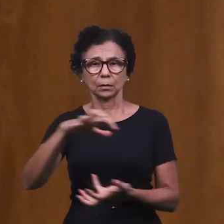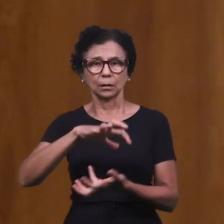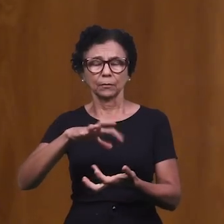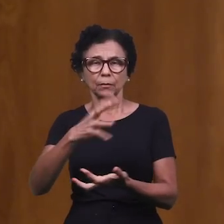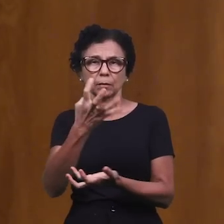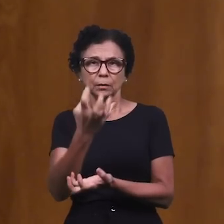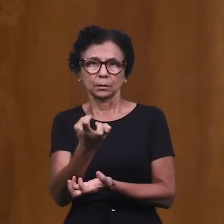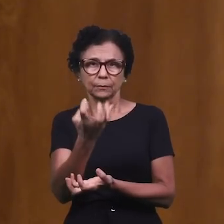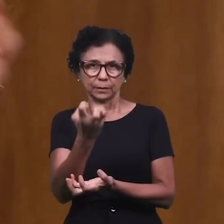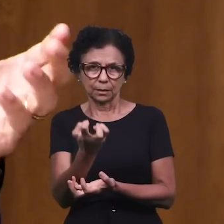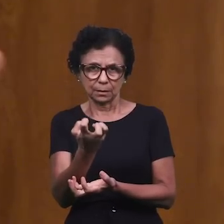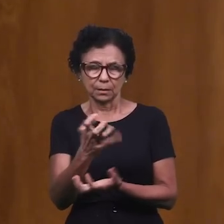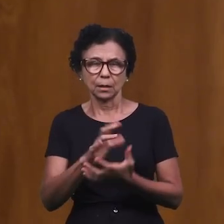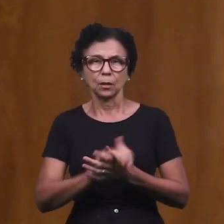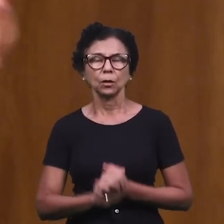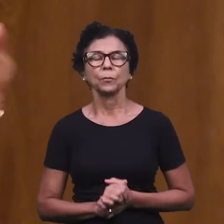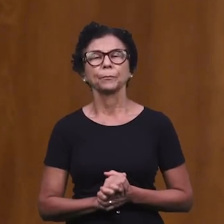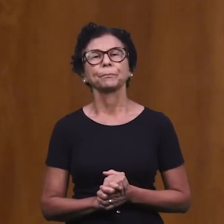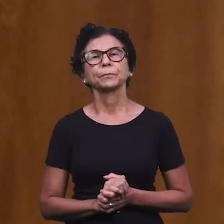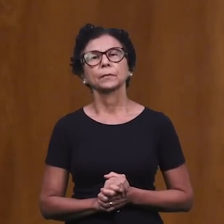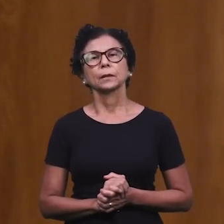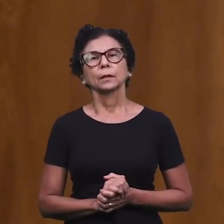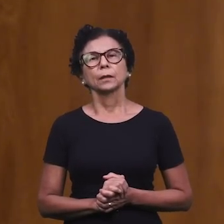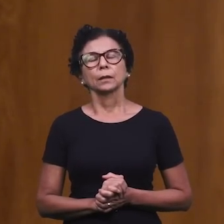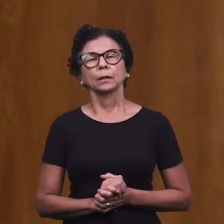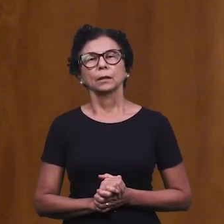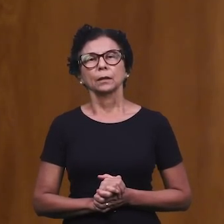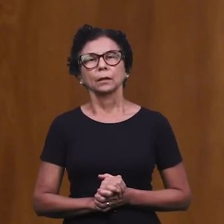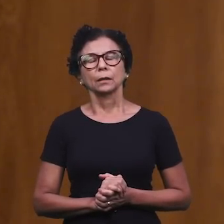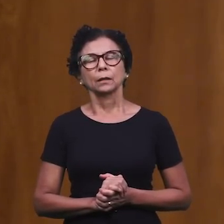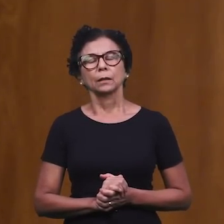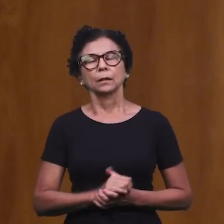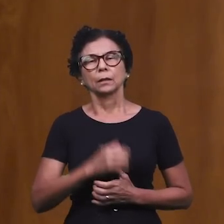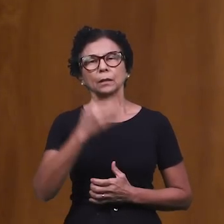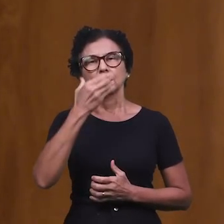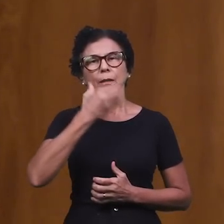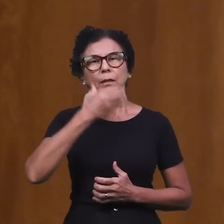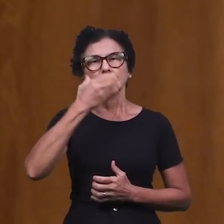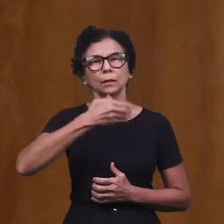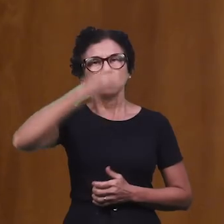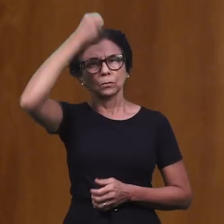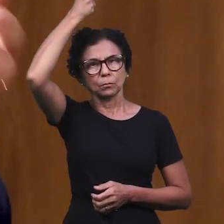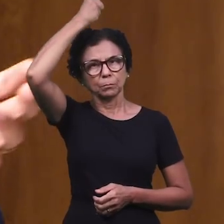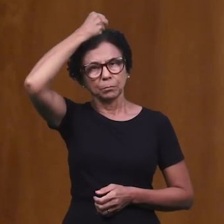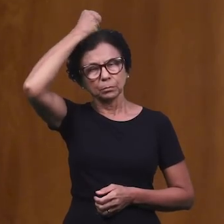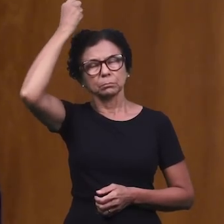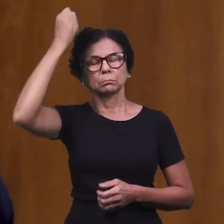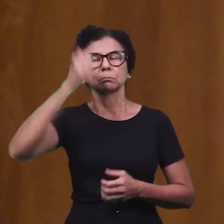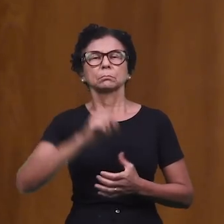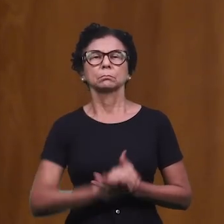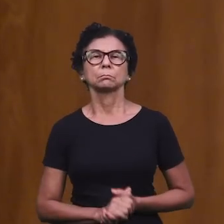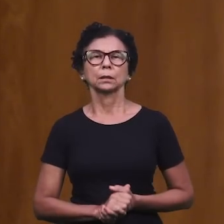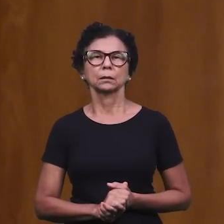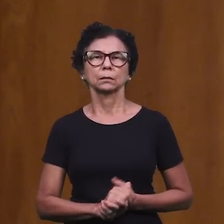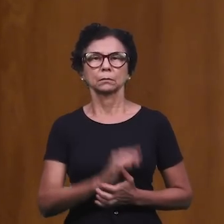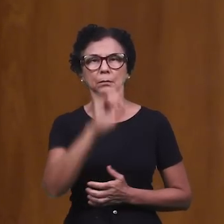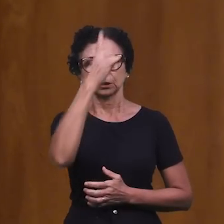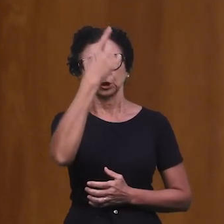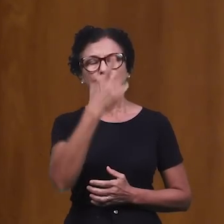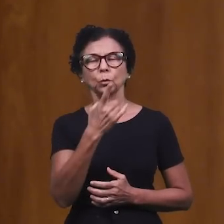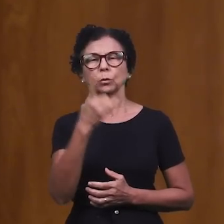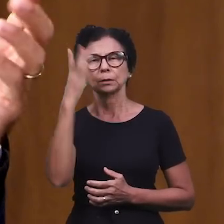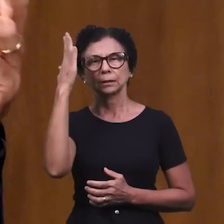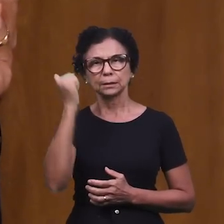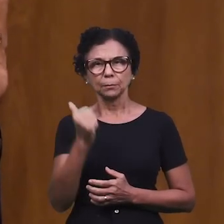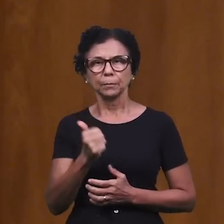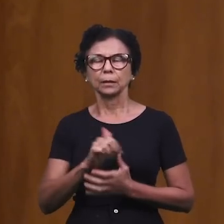gravitação, Newton propôs as leis da gravitação universal, e nós sabemos calcular fisicamente